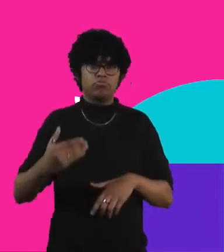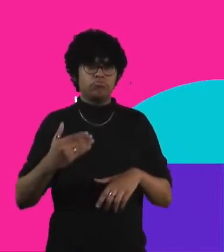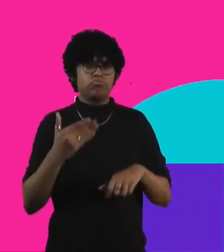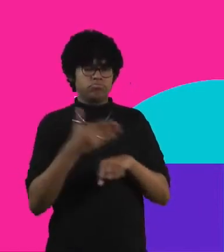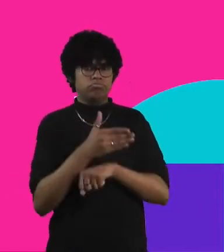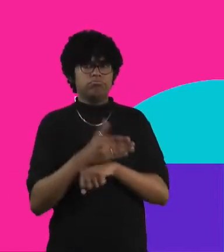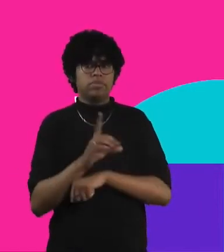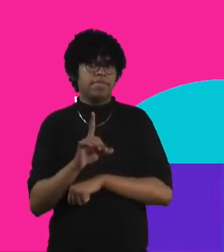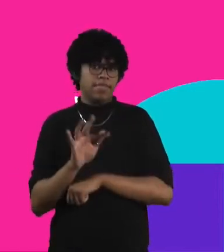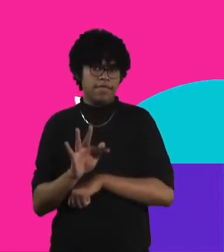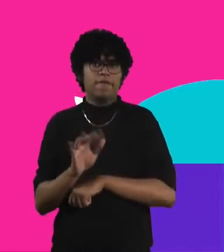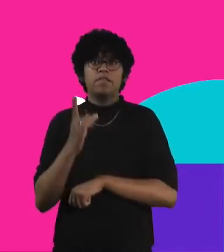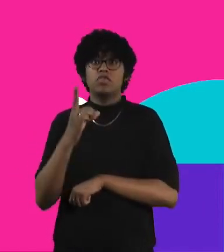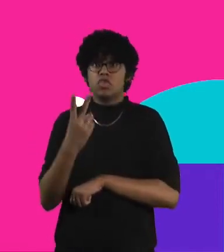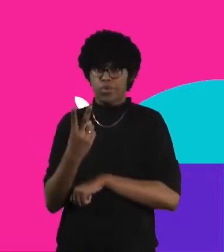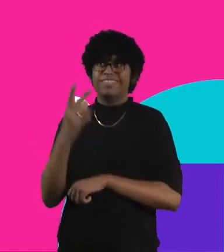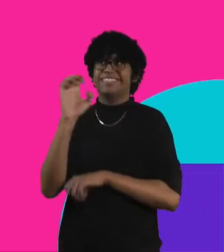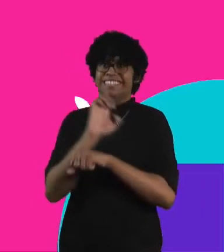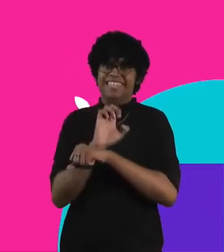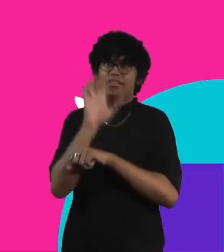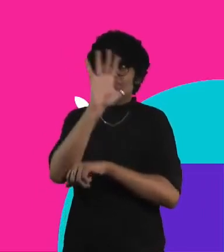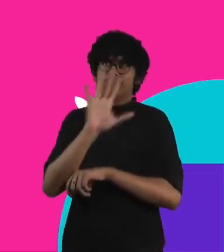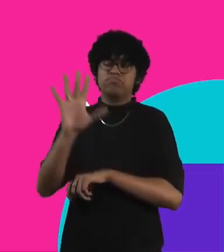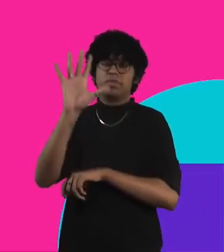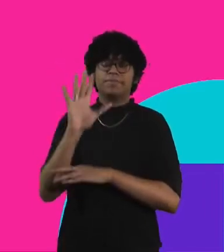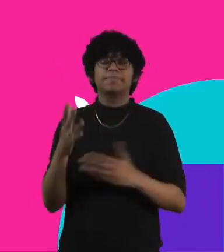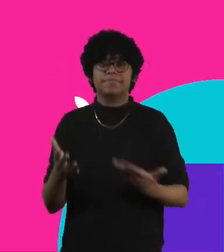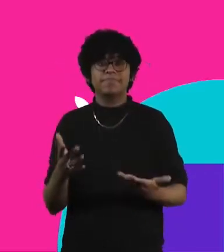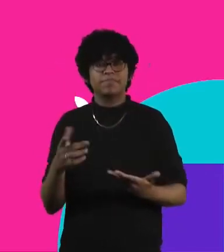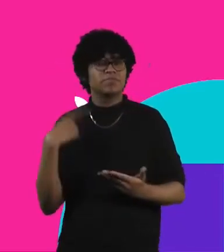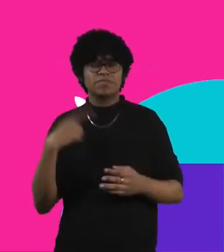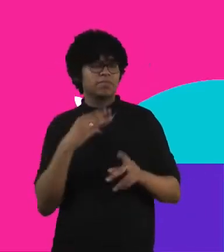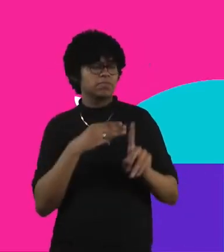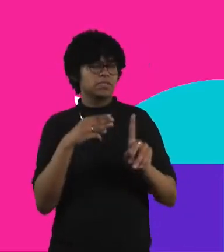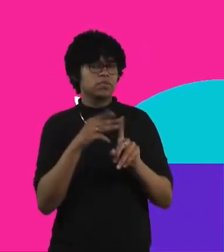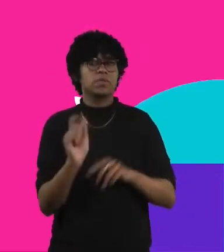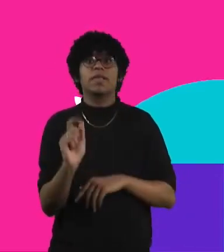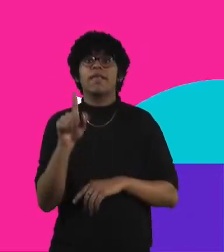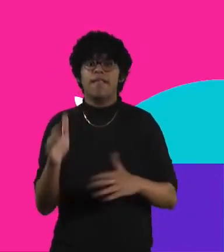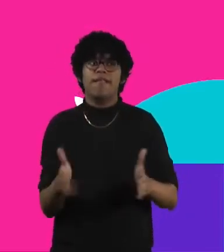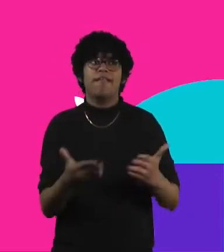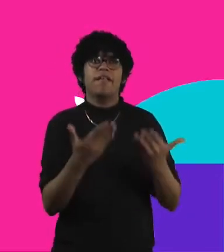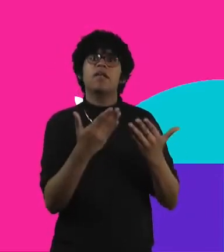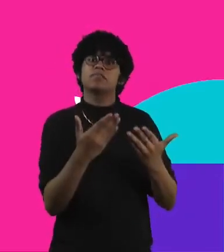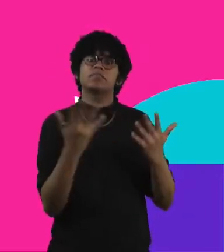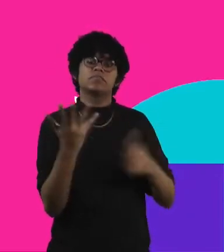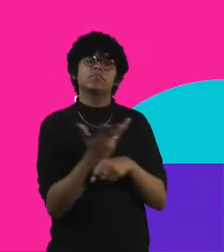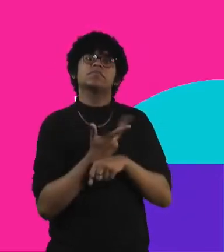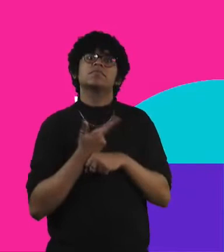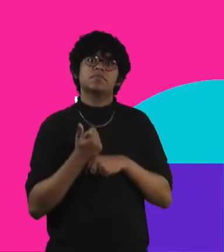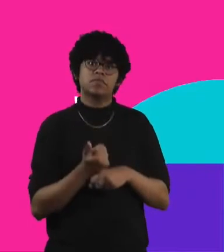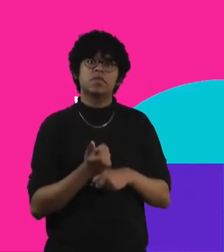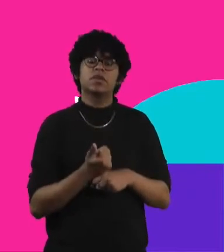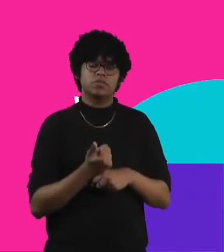nós estamos. A nossa missão, enquanto Instituto, é contribuir para a melhoria da qualidade de vida nas